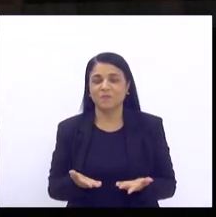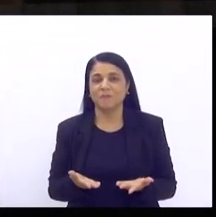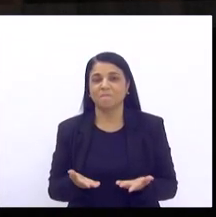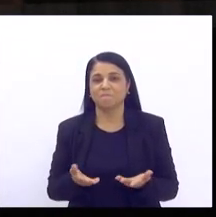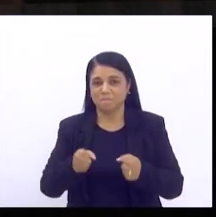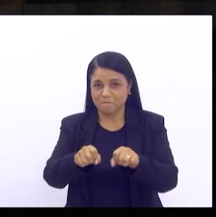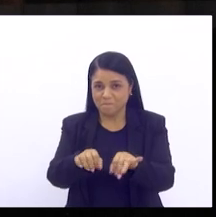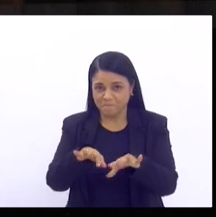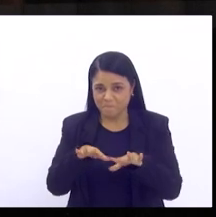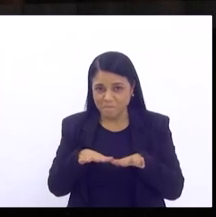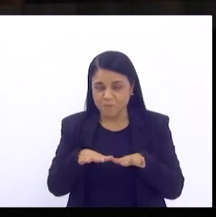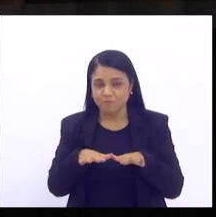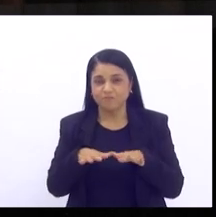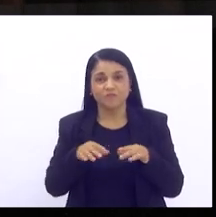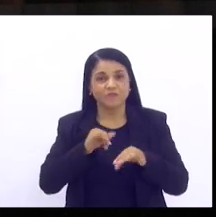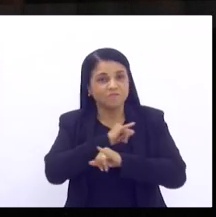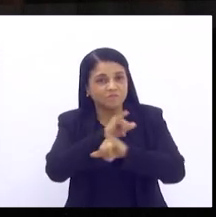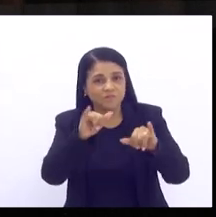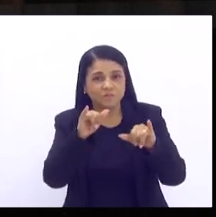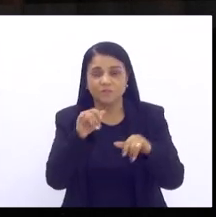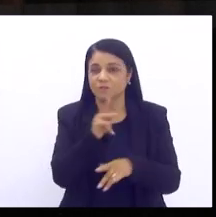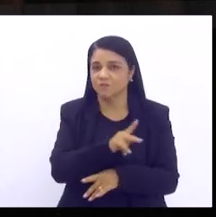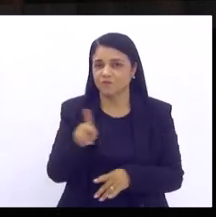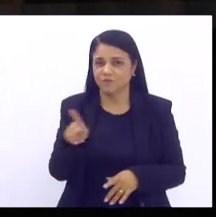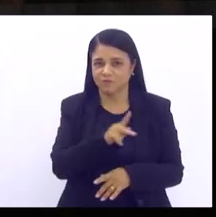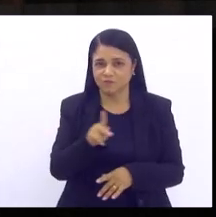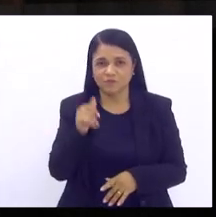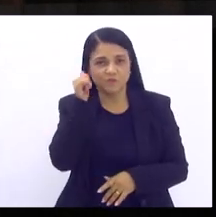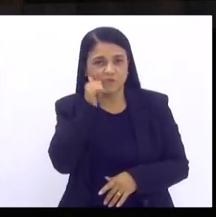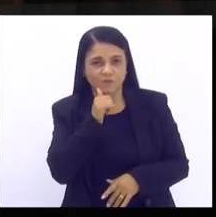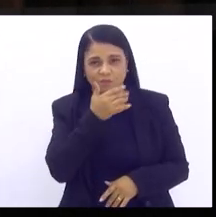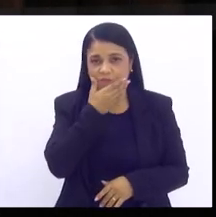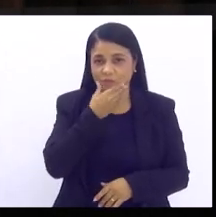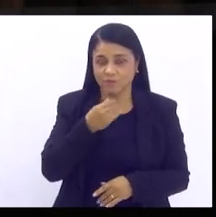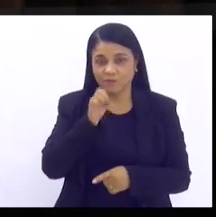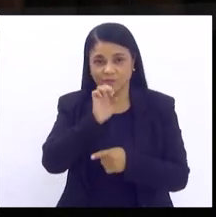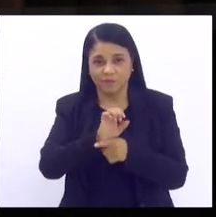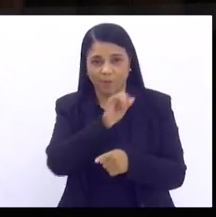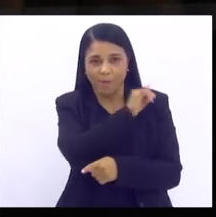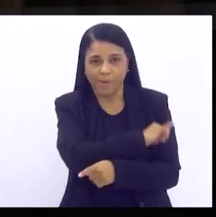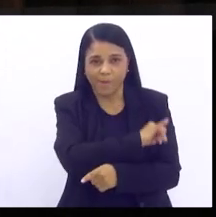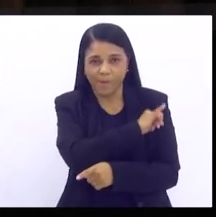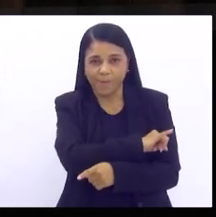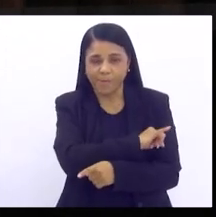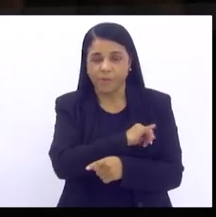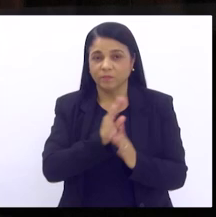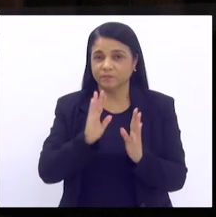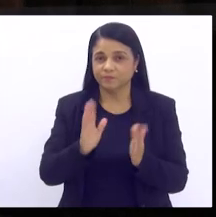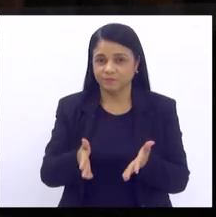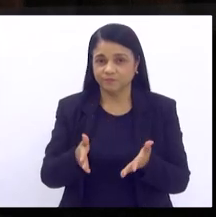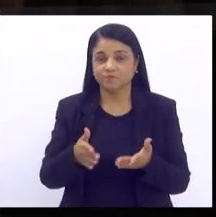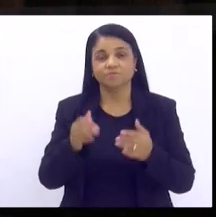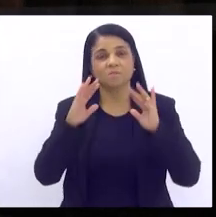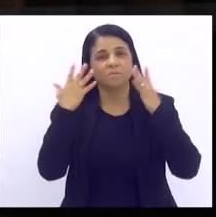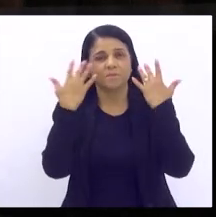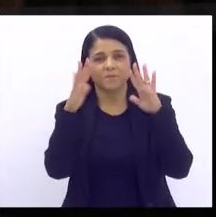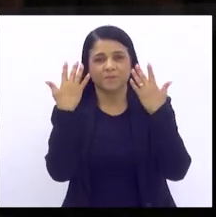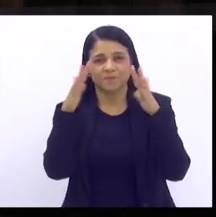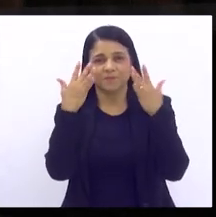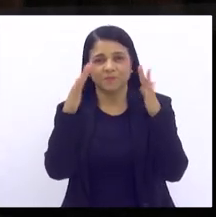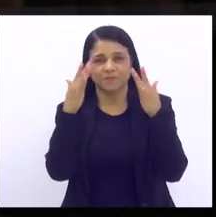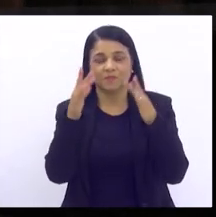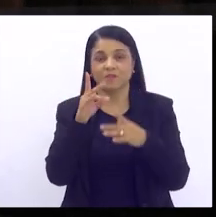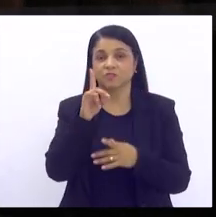para falar com todos os professores e todas as professoras do Estado do Rio de Janeiro, desde já, parabenizar pelo